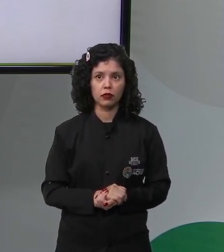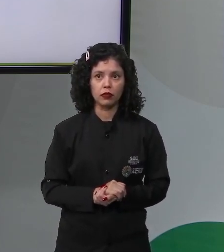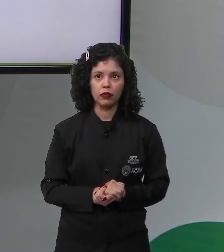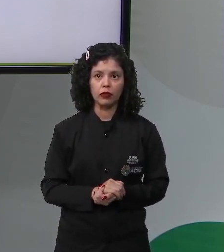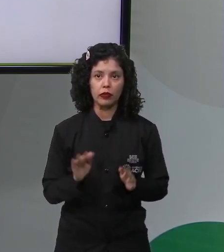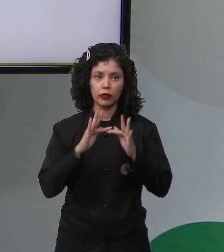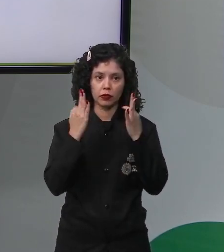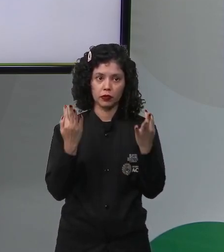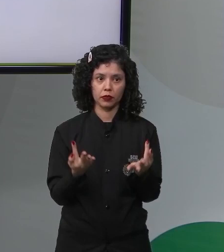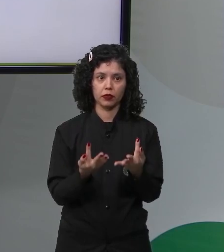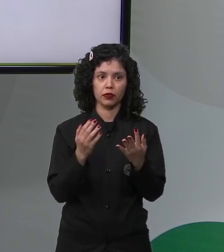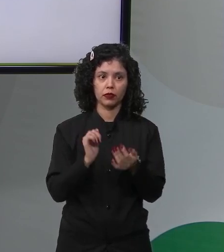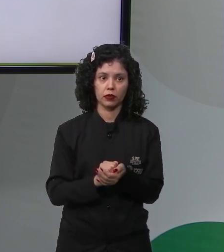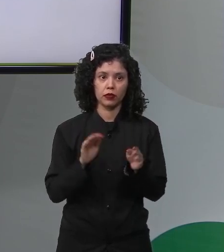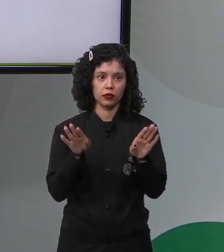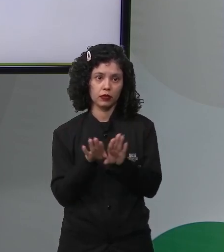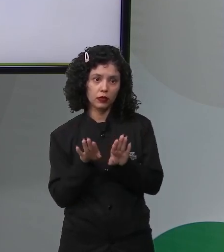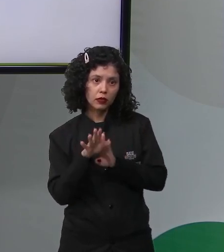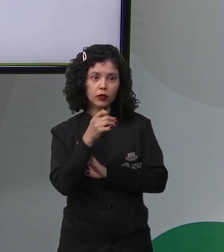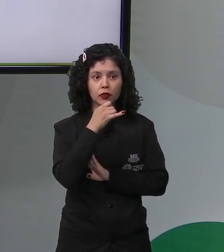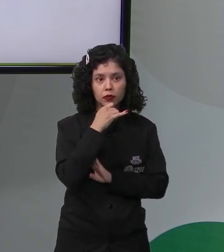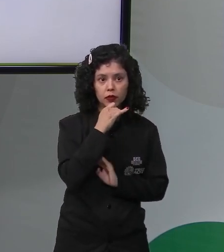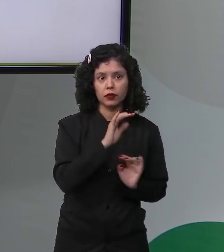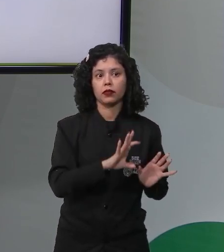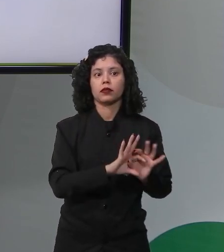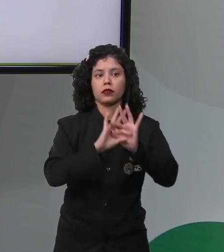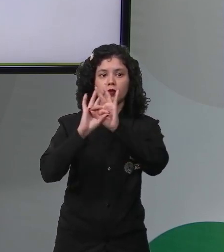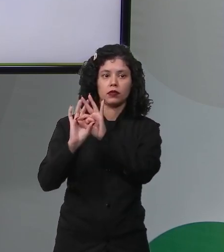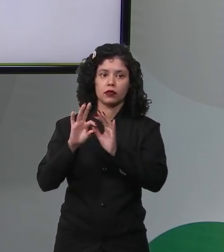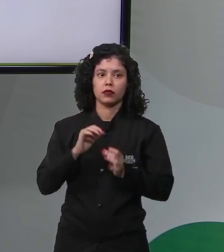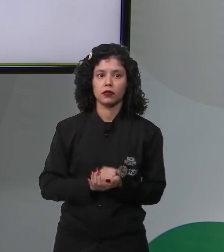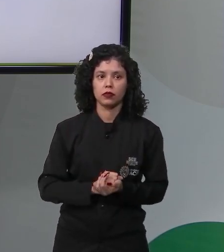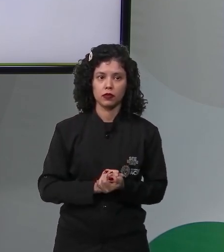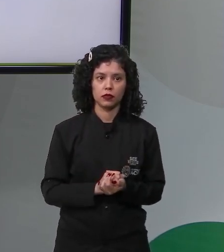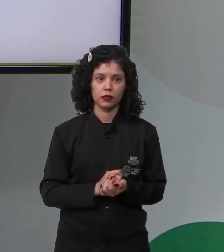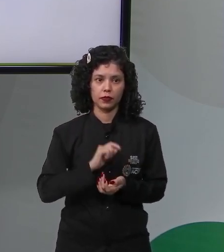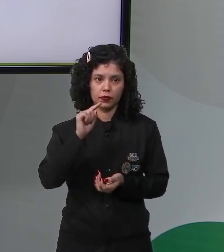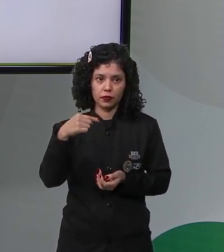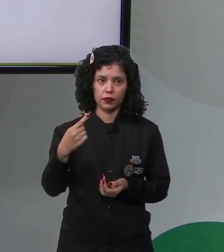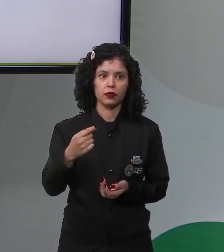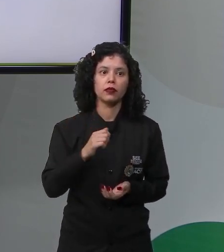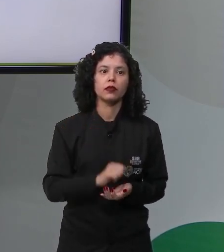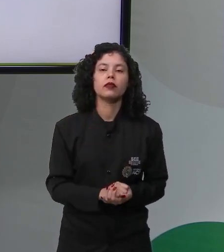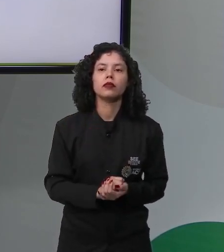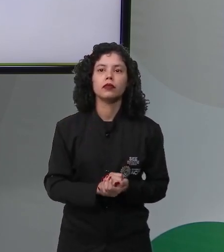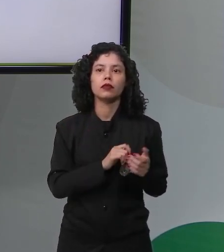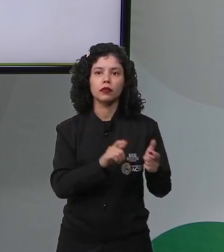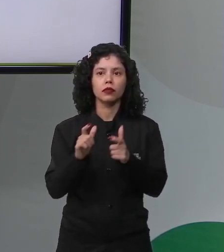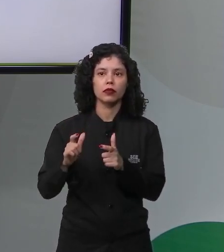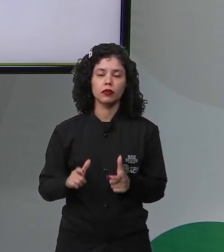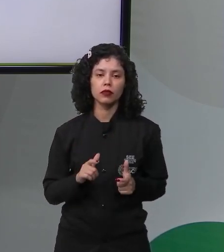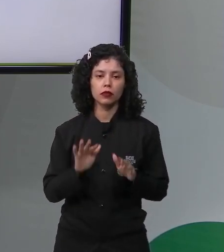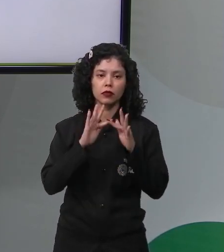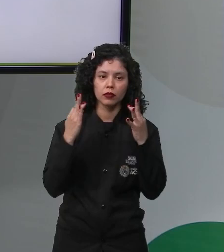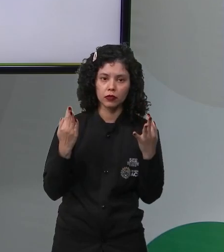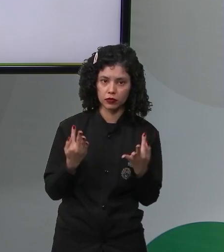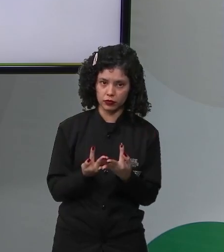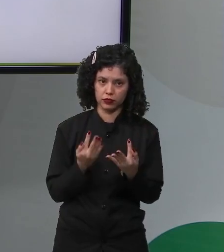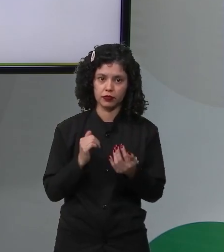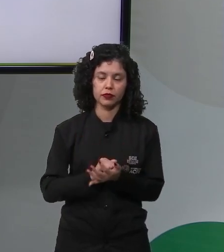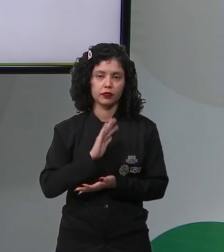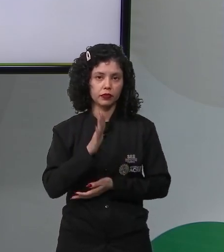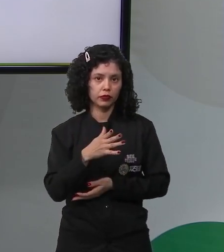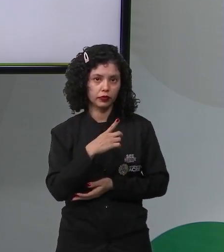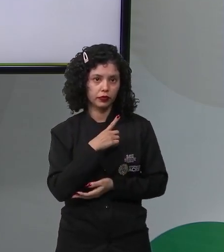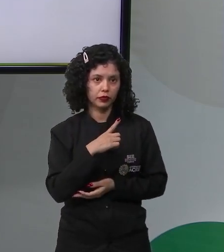sua família também é um exemplo de coesão. Ali, no ambiente familiar, você já